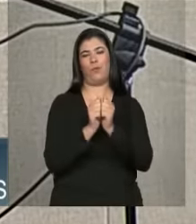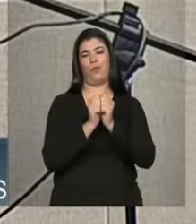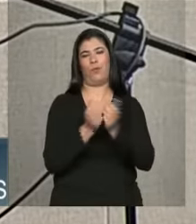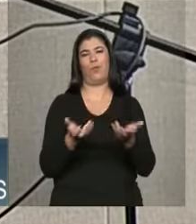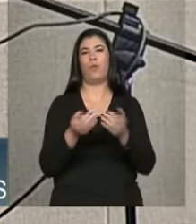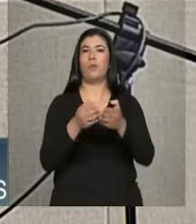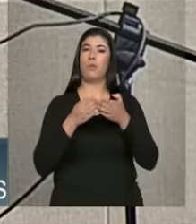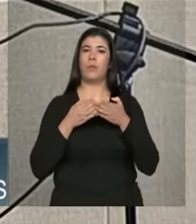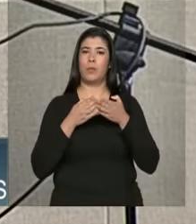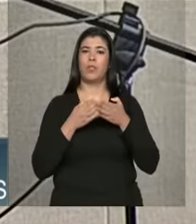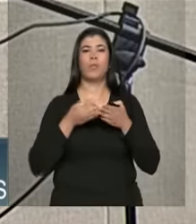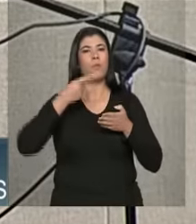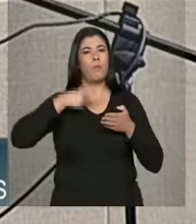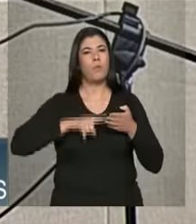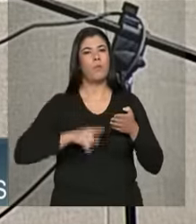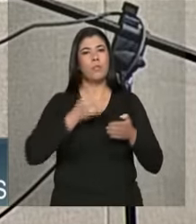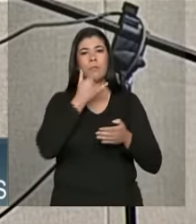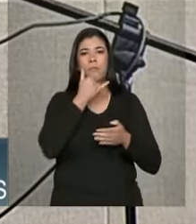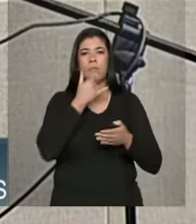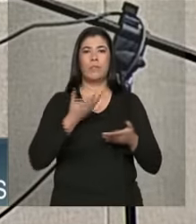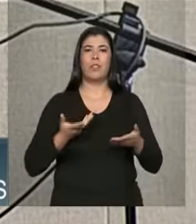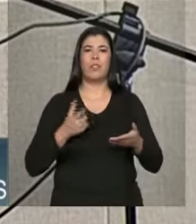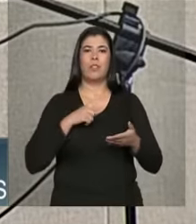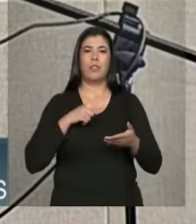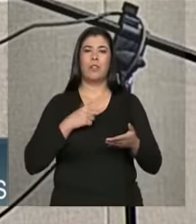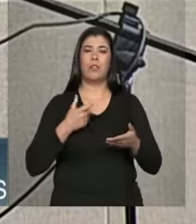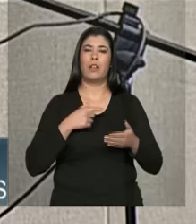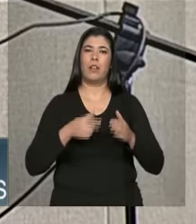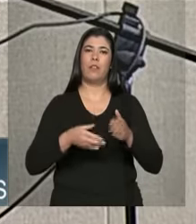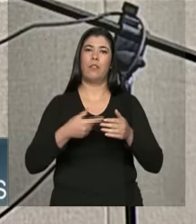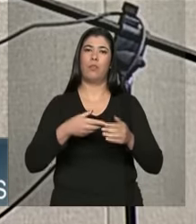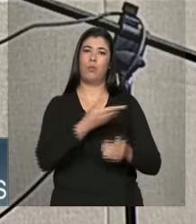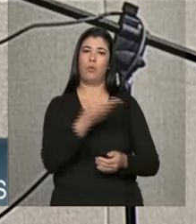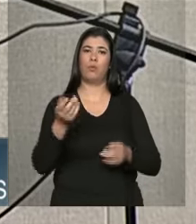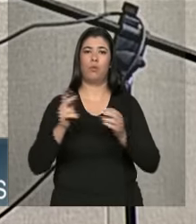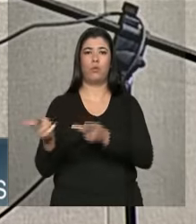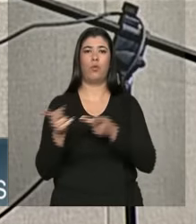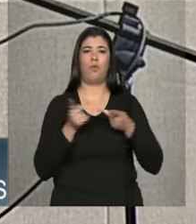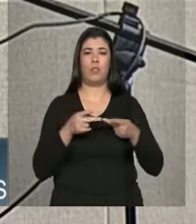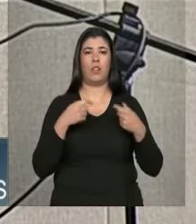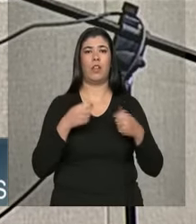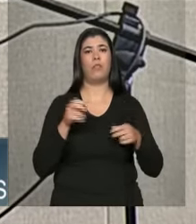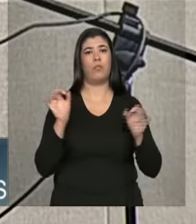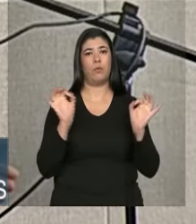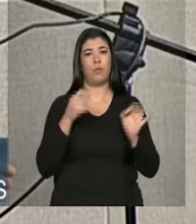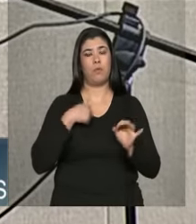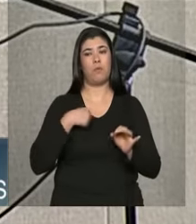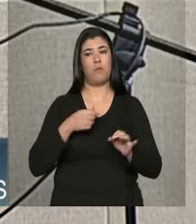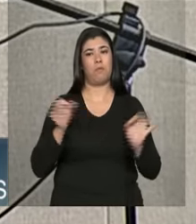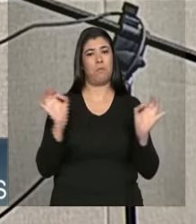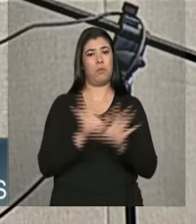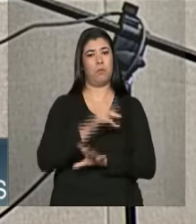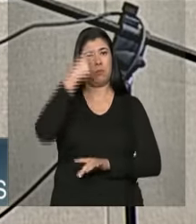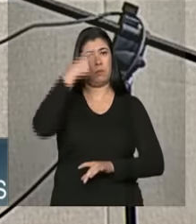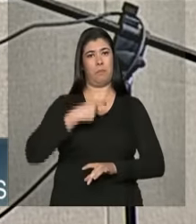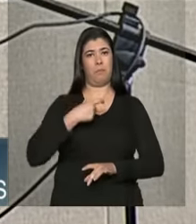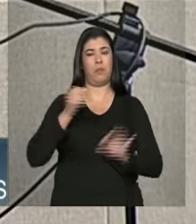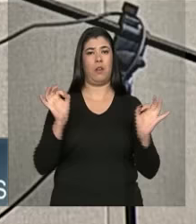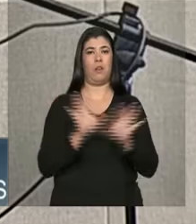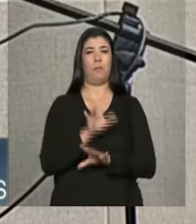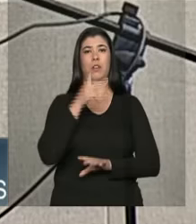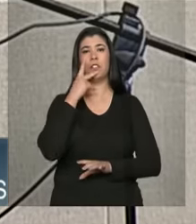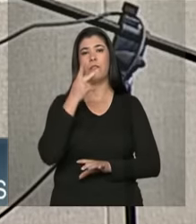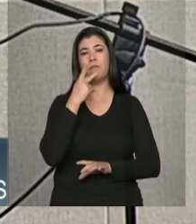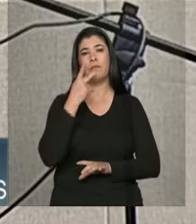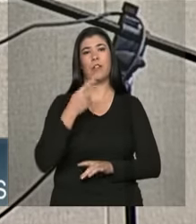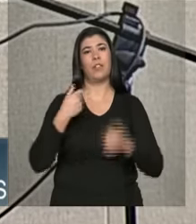pedir pela profunda deselegância que é um anfitrião ter que se retirar imediatamente após falar mas razões maiores me